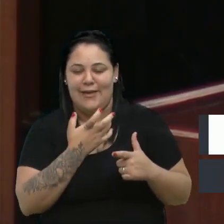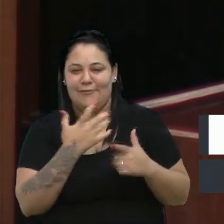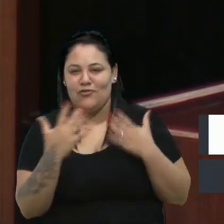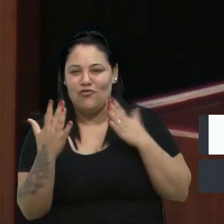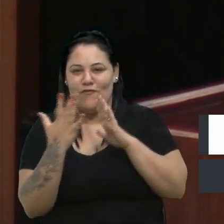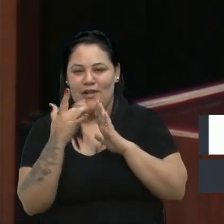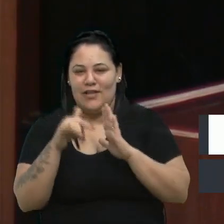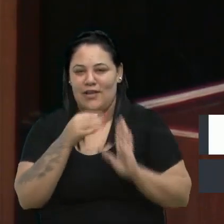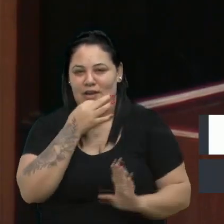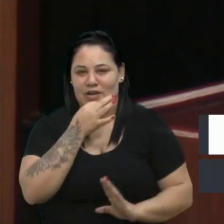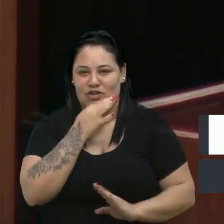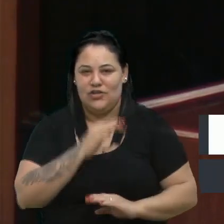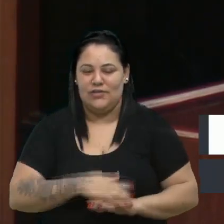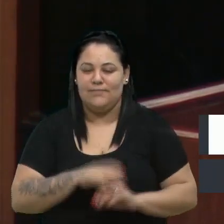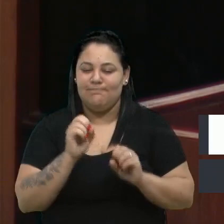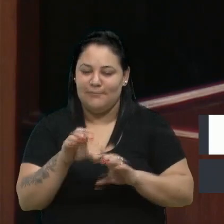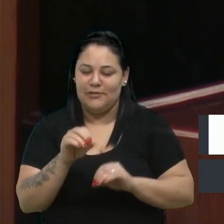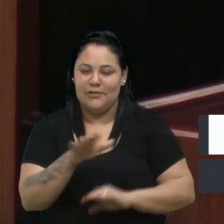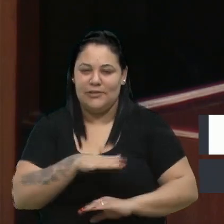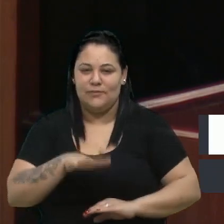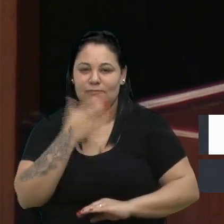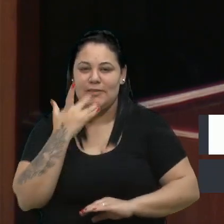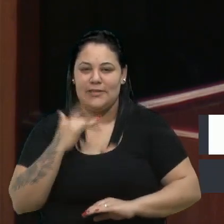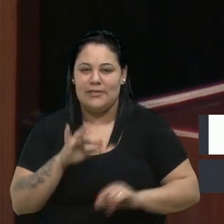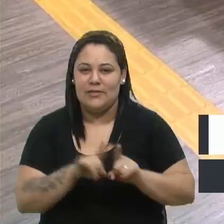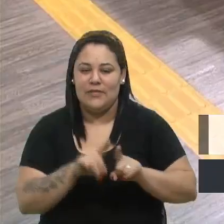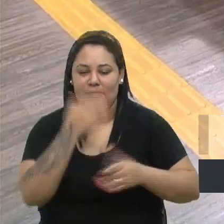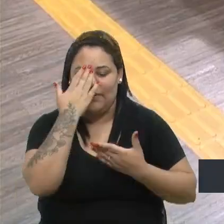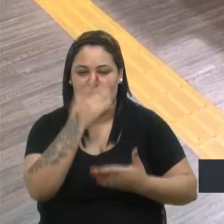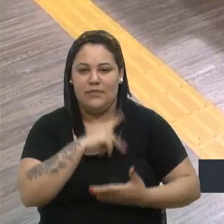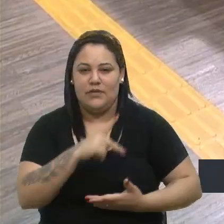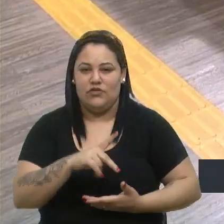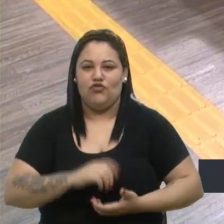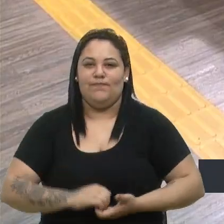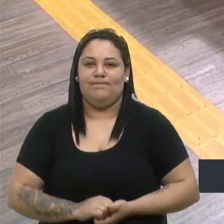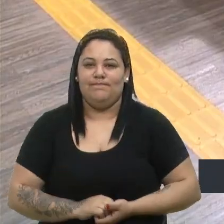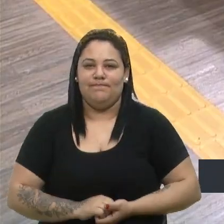enfrentando na educação infantil. Obrigado, senhor presidente. Obrigado.